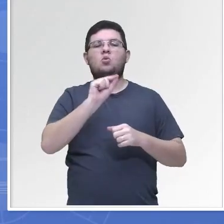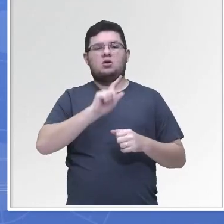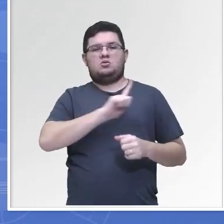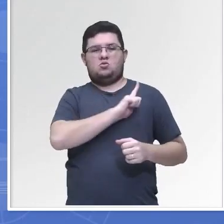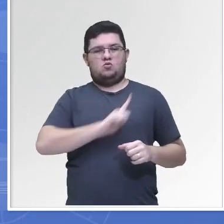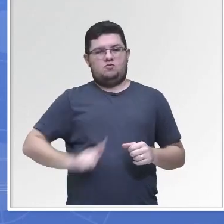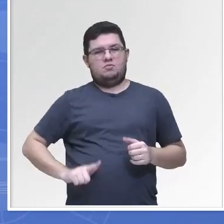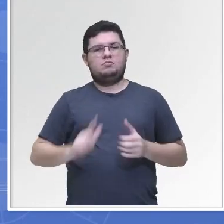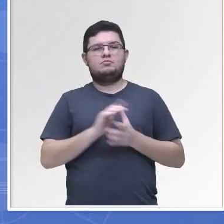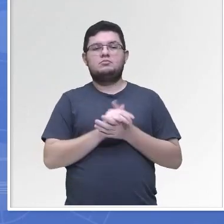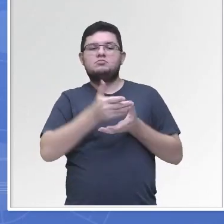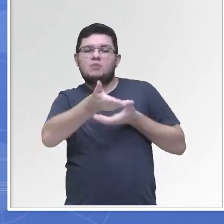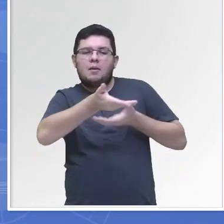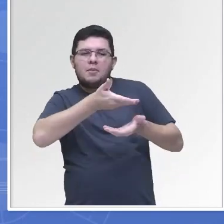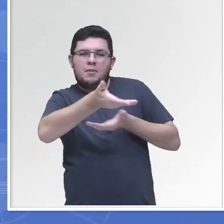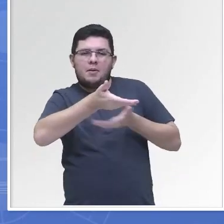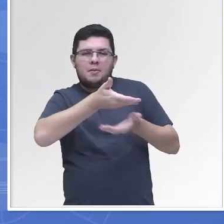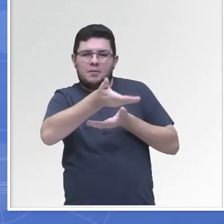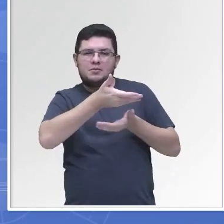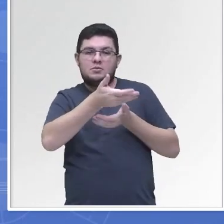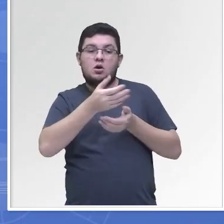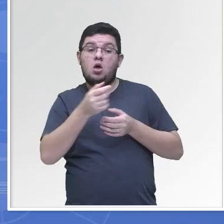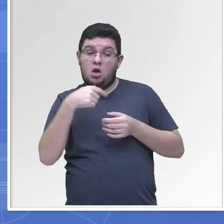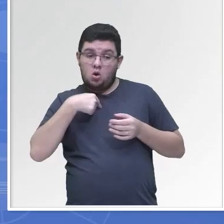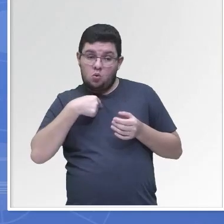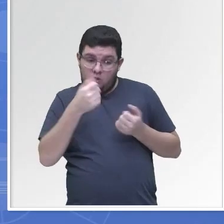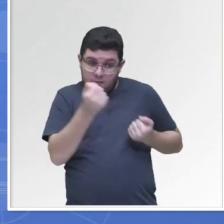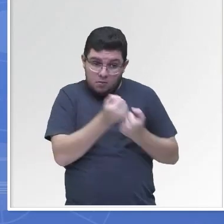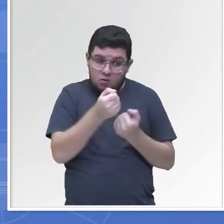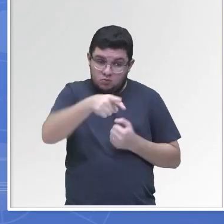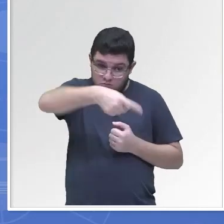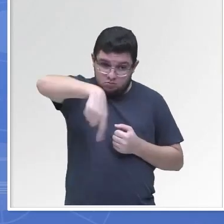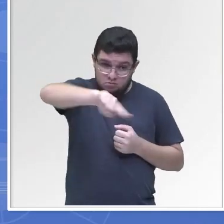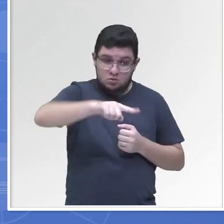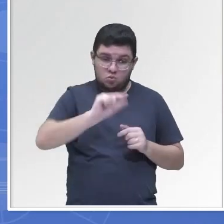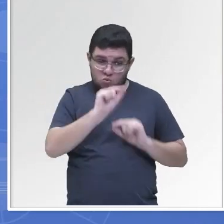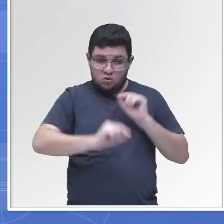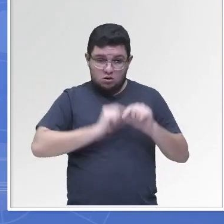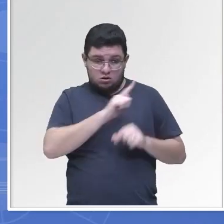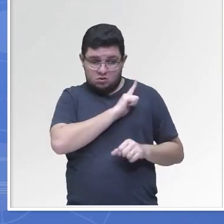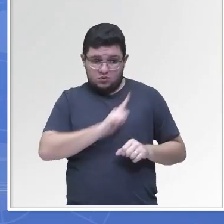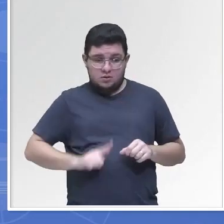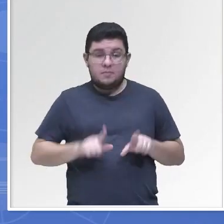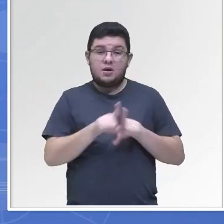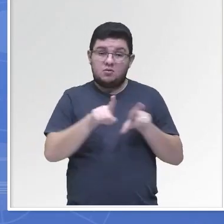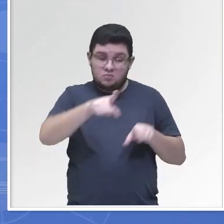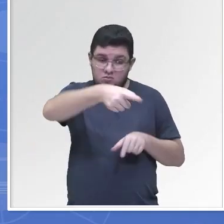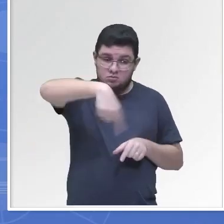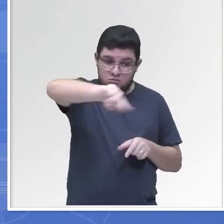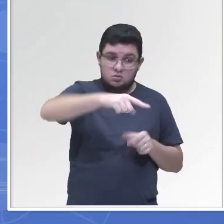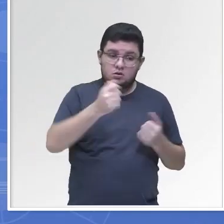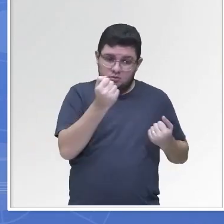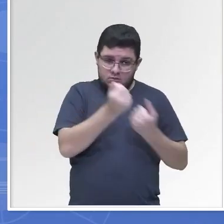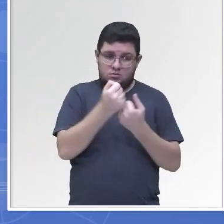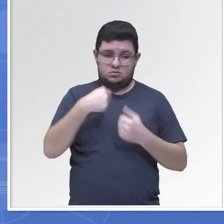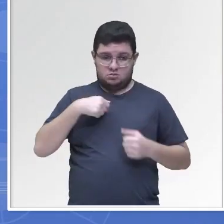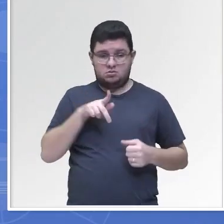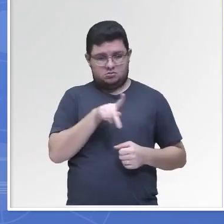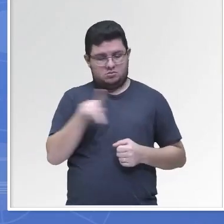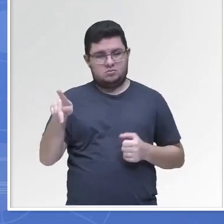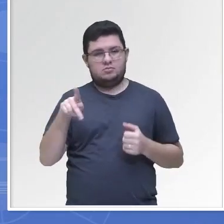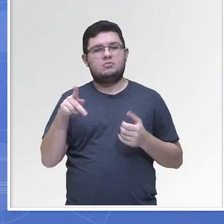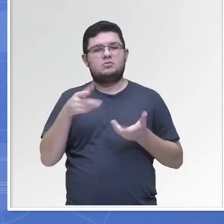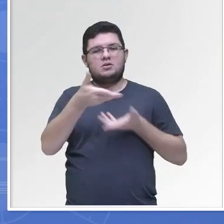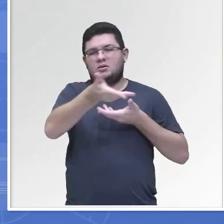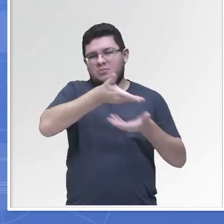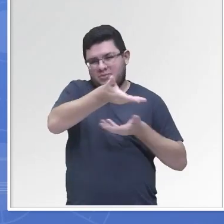isso baseado no sistema de troca. Eu faço por você, mas aí, ó, na hora vai cair aqui uma verbinha a mais para o nosso estado,